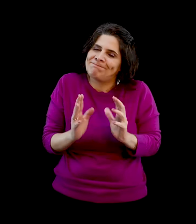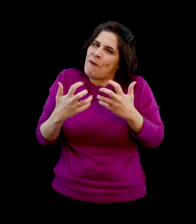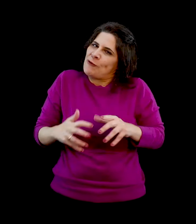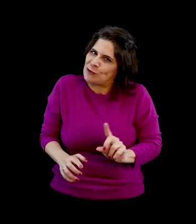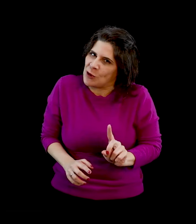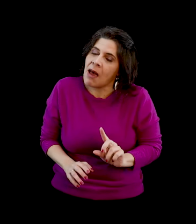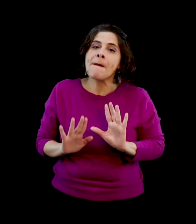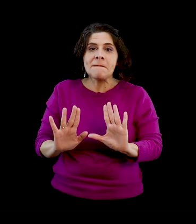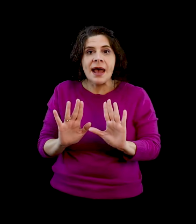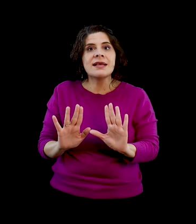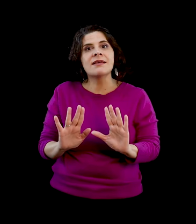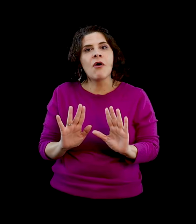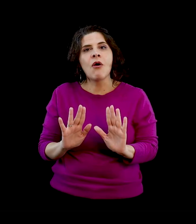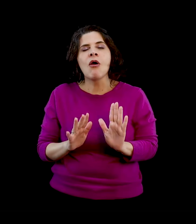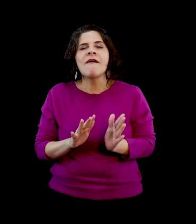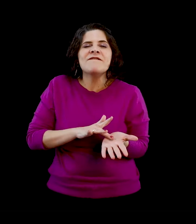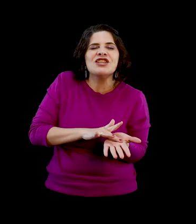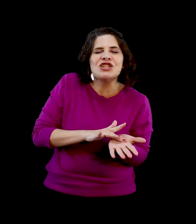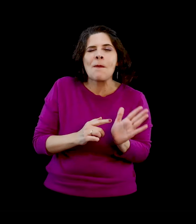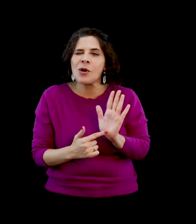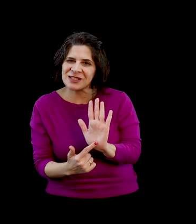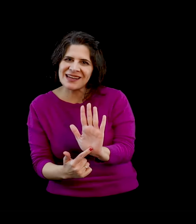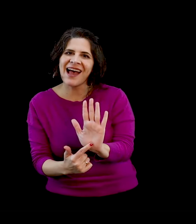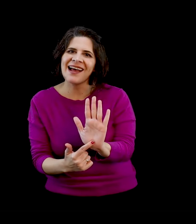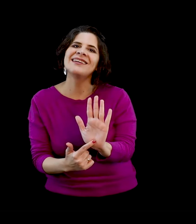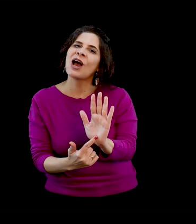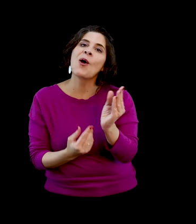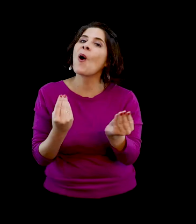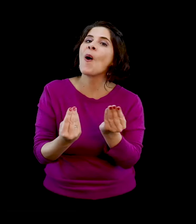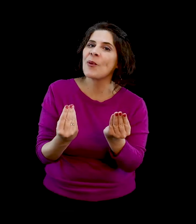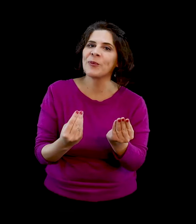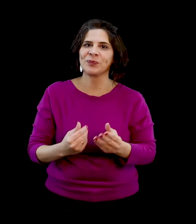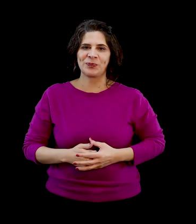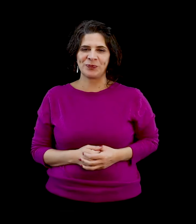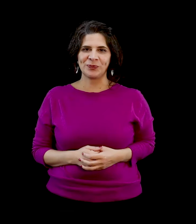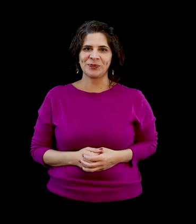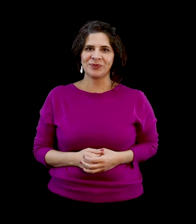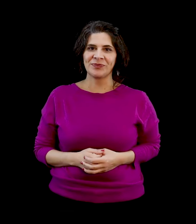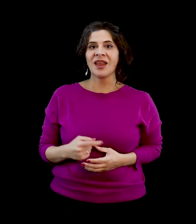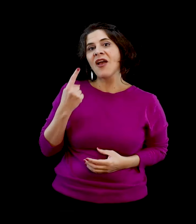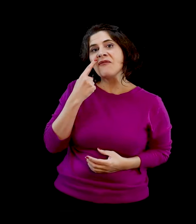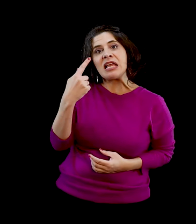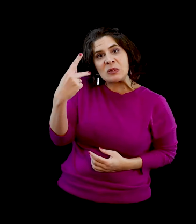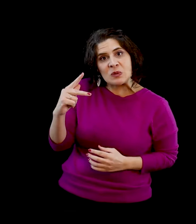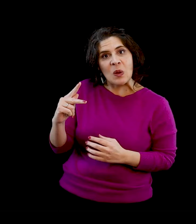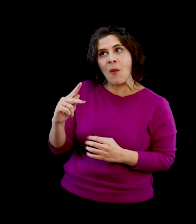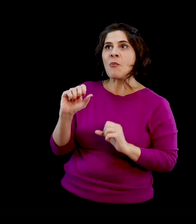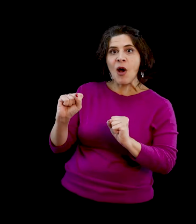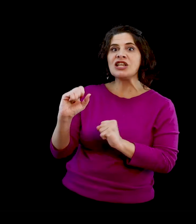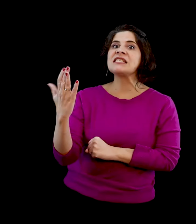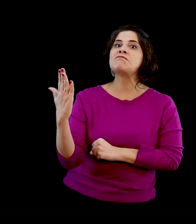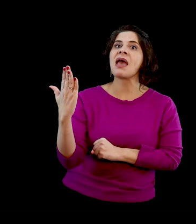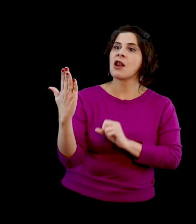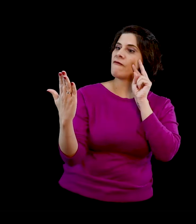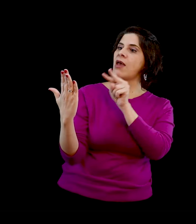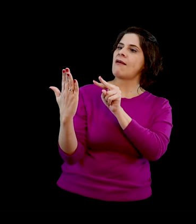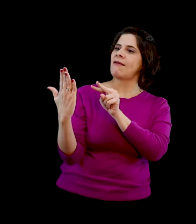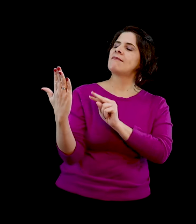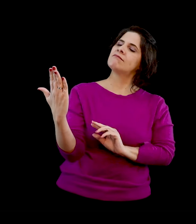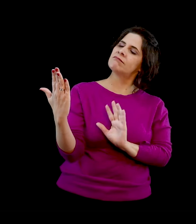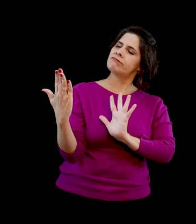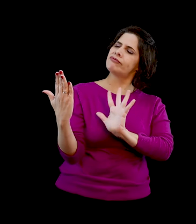não vai funcionar na câmera, mas eu vou fazer uma simulação fazendo uma animação para vocês e vou ensinar vocês a verem aí no espelho, porque a gente vai